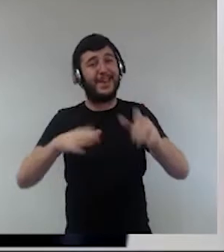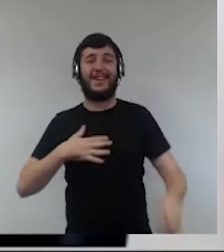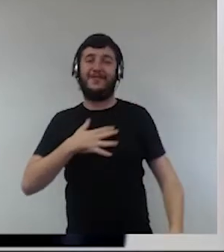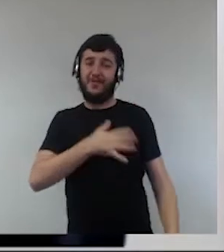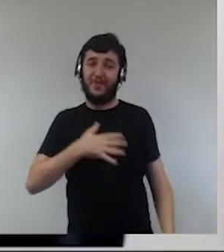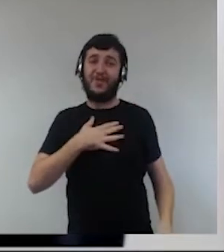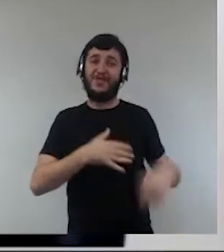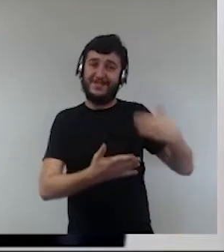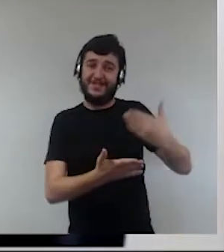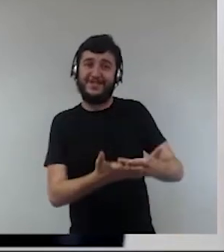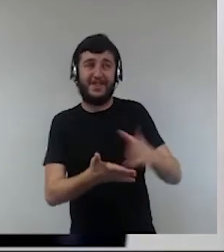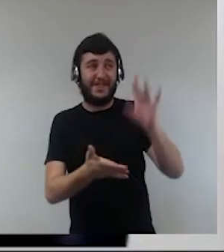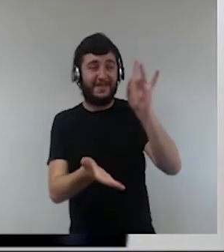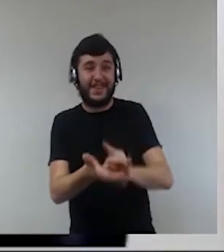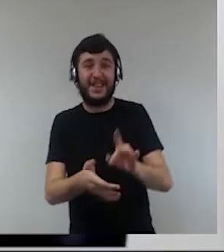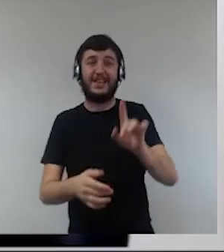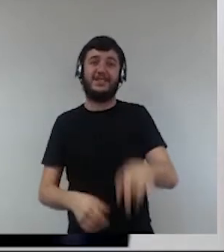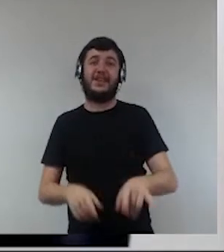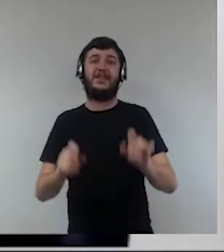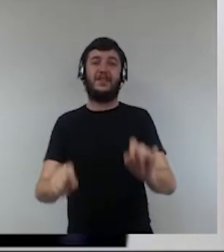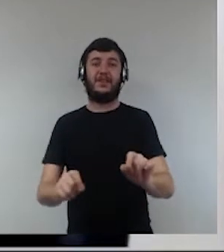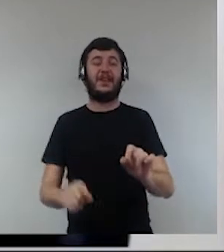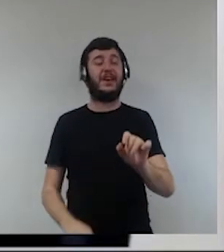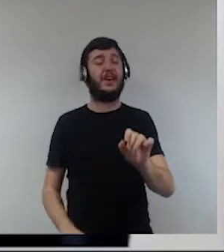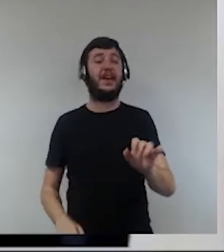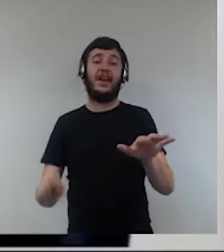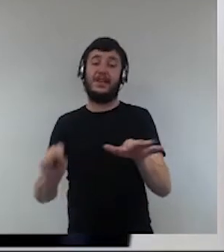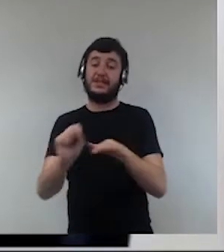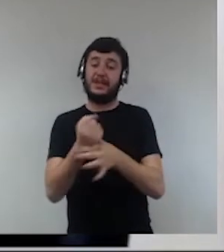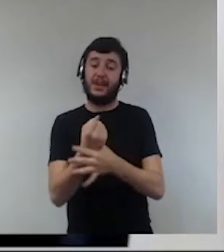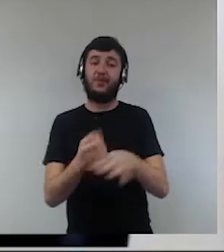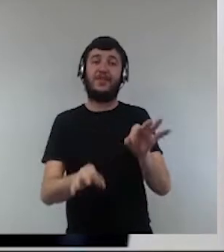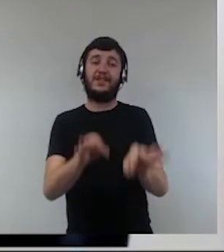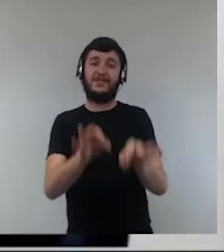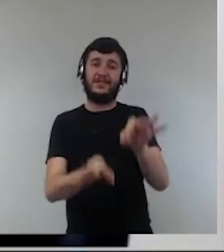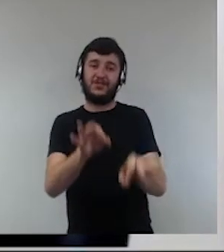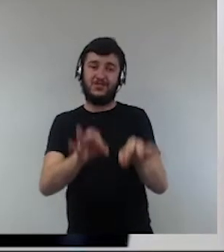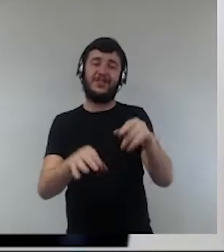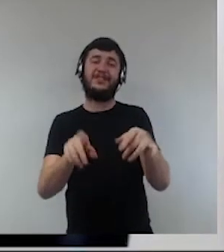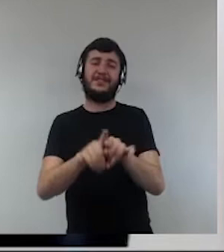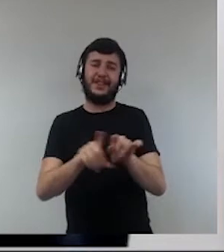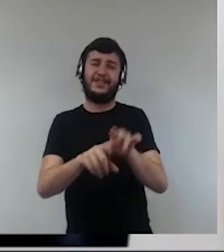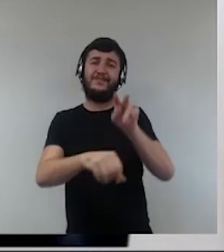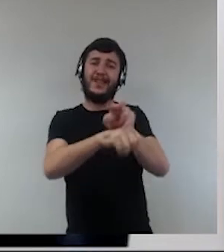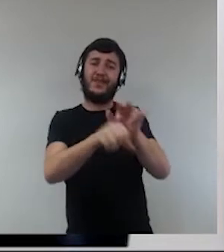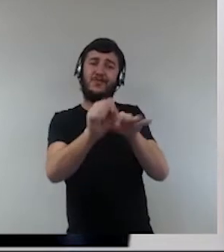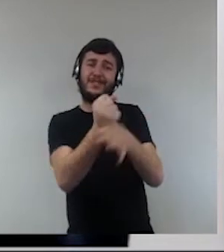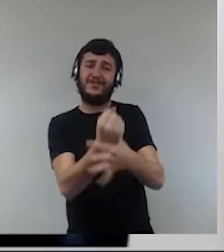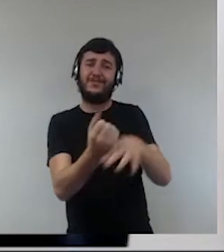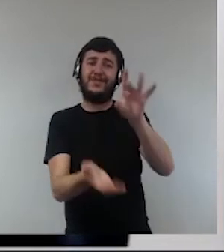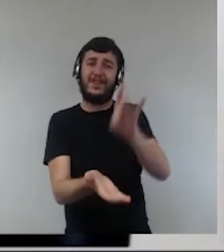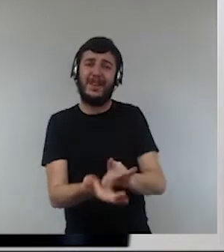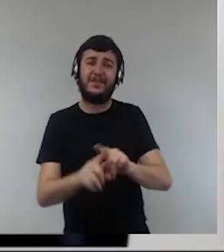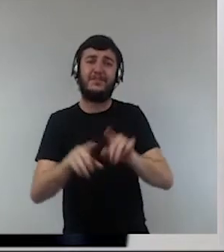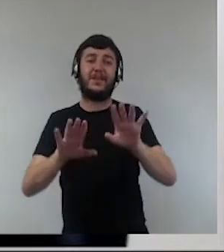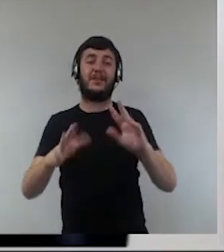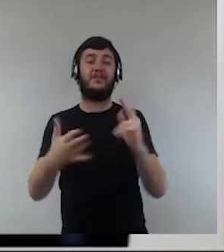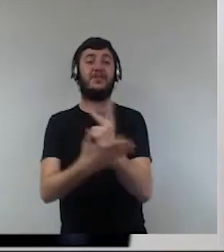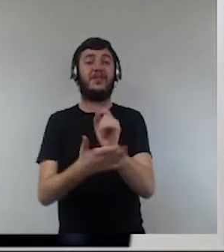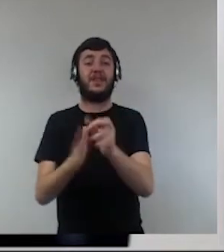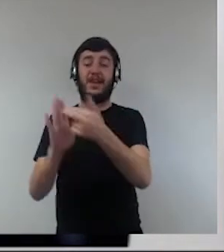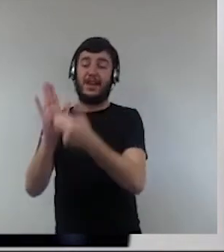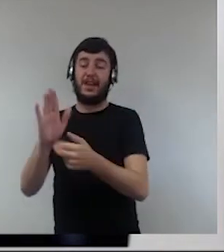de estudar, que é o princípio da segurança jurídica. E é o princípio da segurança jurídica que entorna